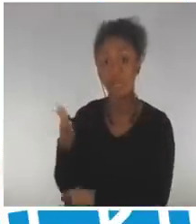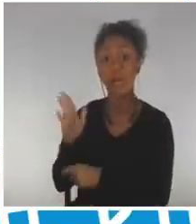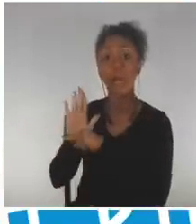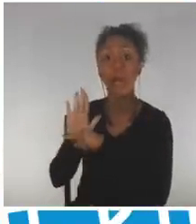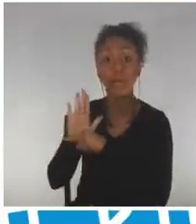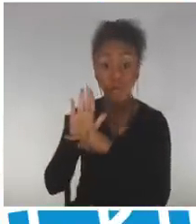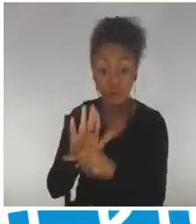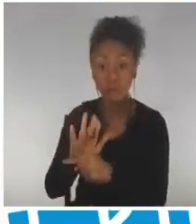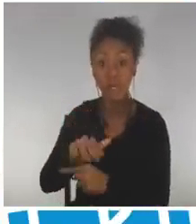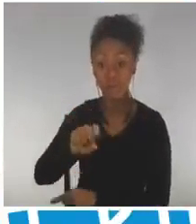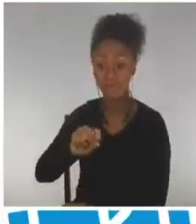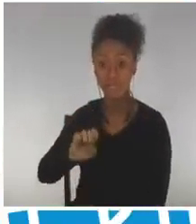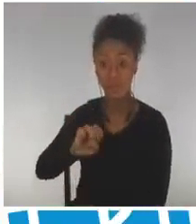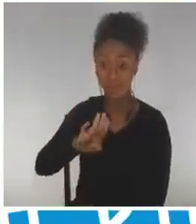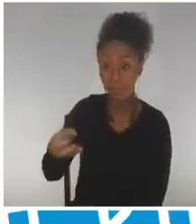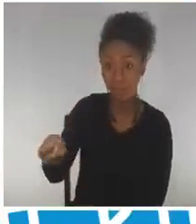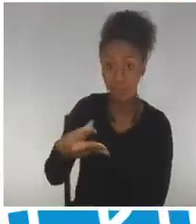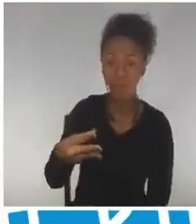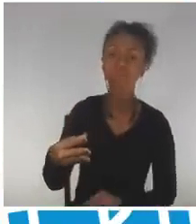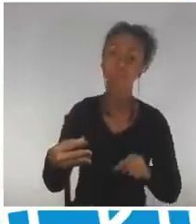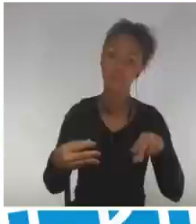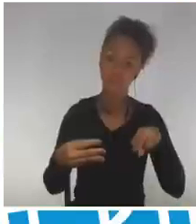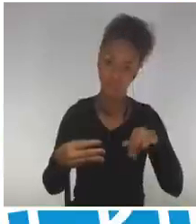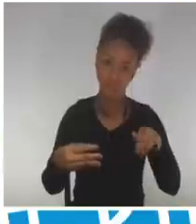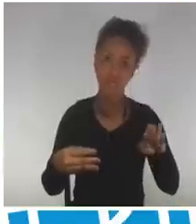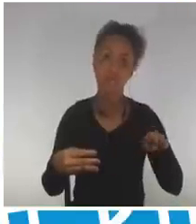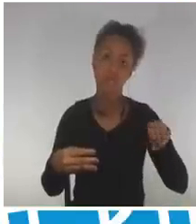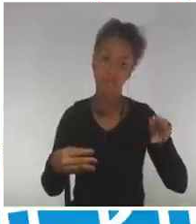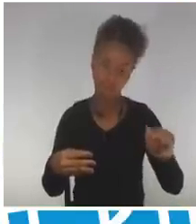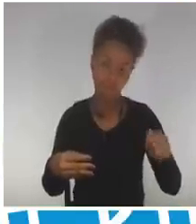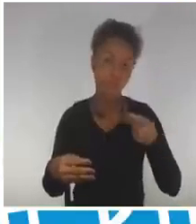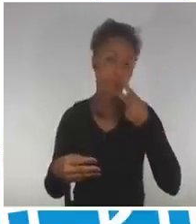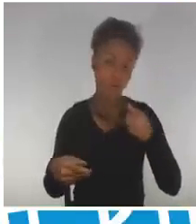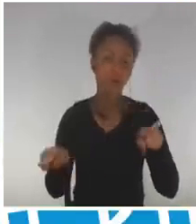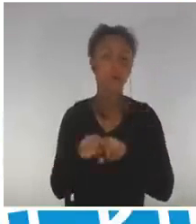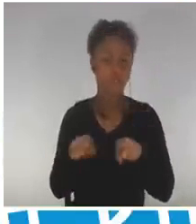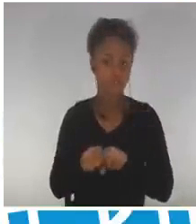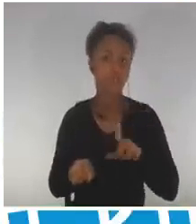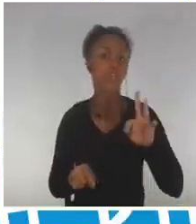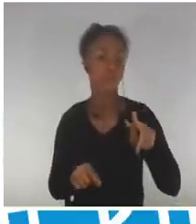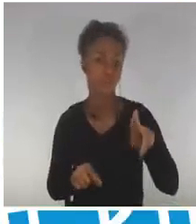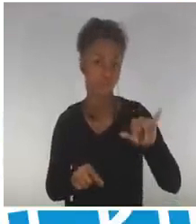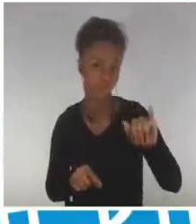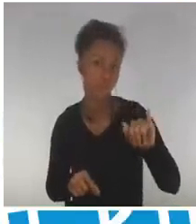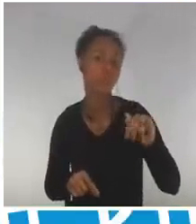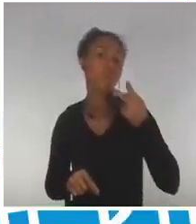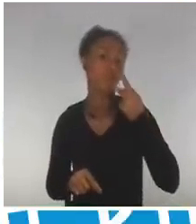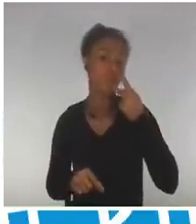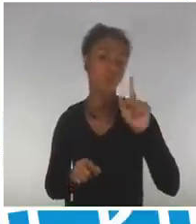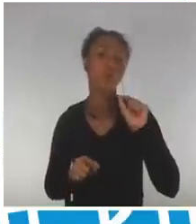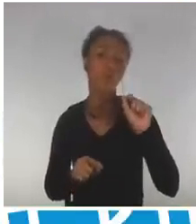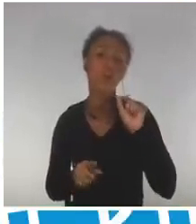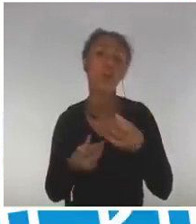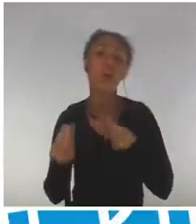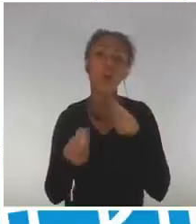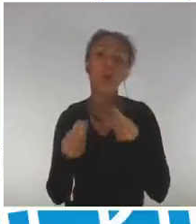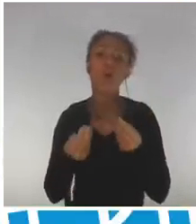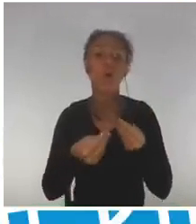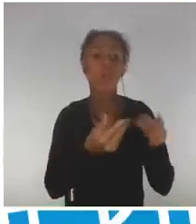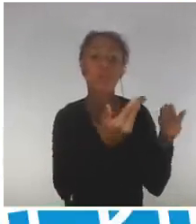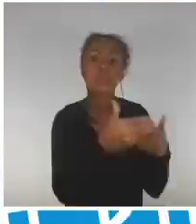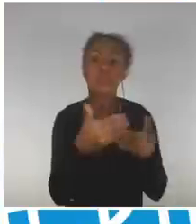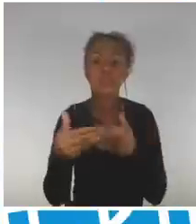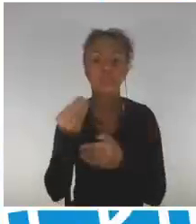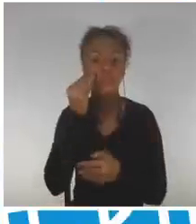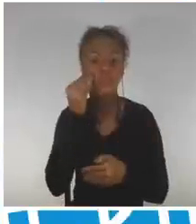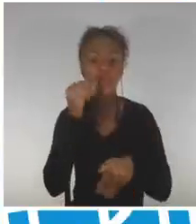nós esperamos, além do que a Nilma já colocou e dos pontos que o Tuffi reforça, como essa questão da modernização dos testes